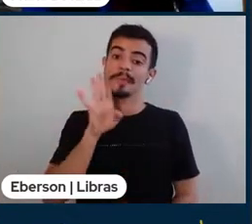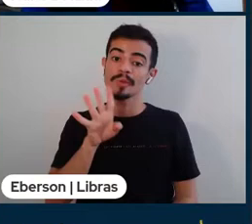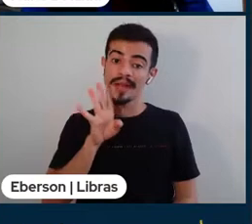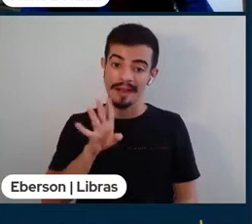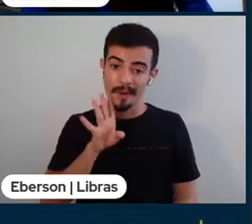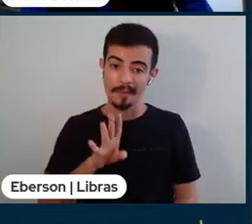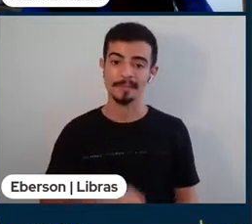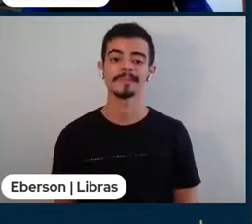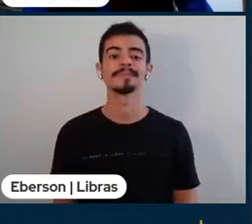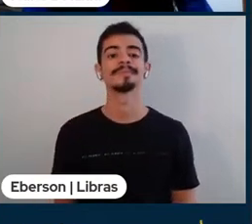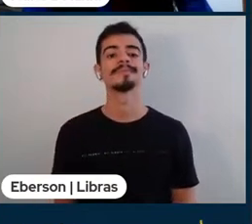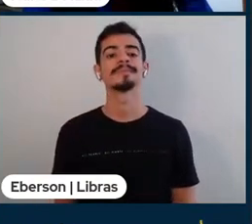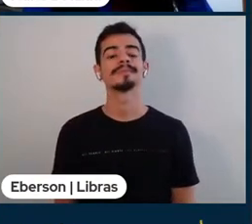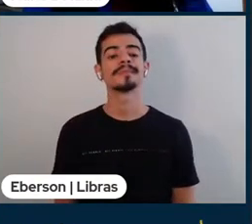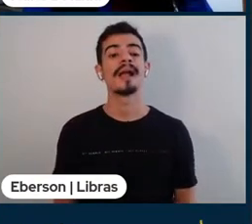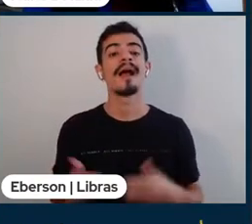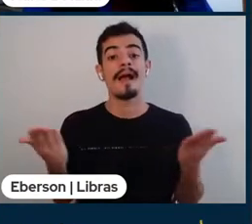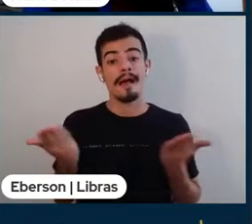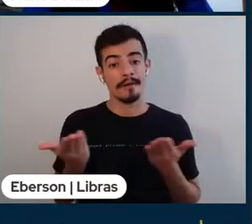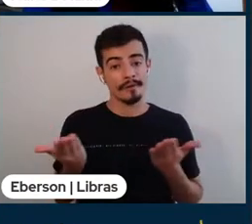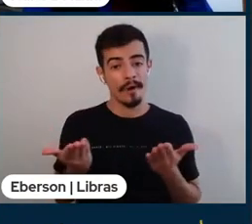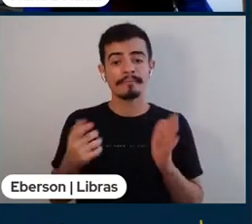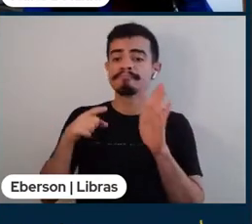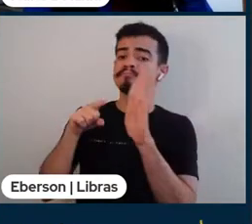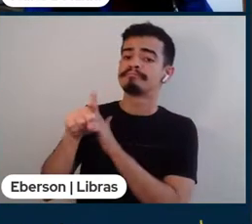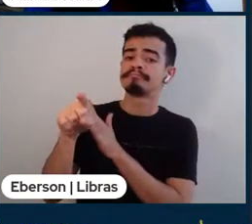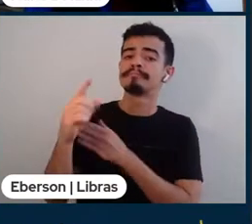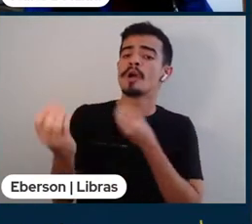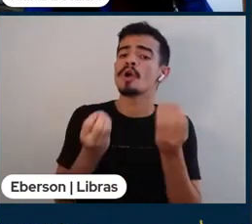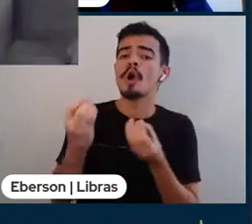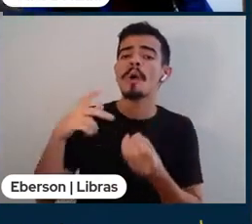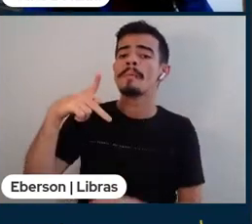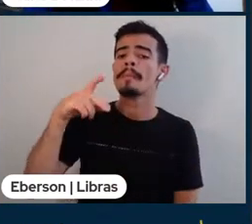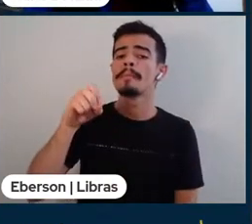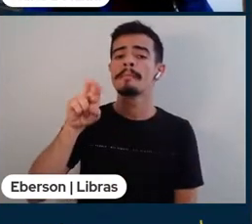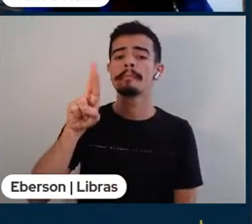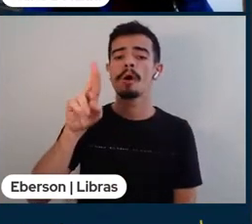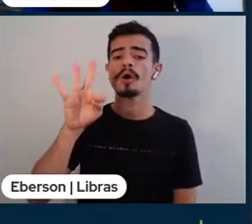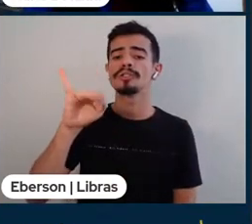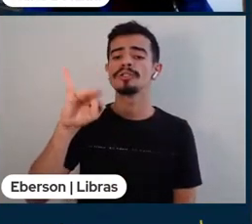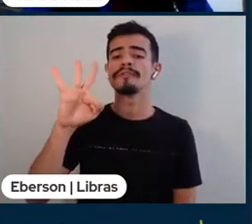Só para terminar esse tópico, como que foi o seu portfólio, Clara?